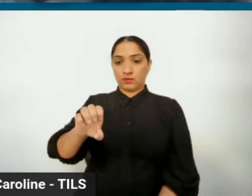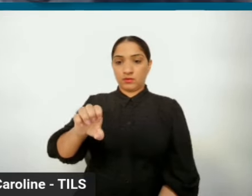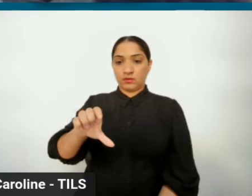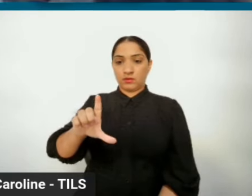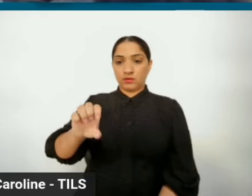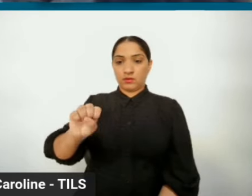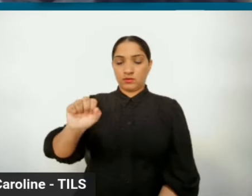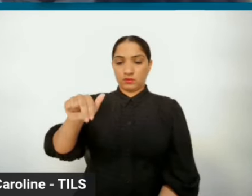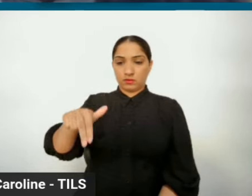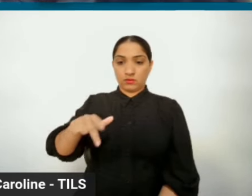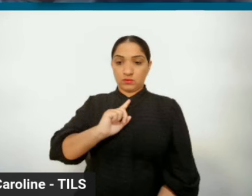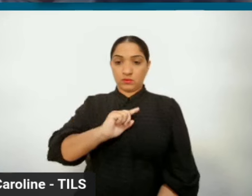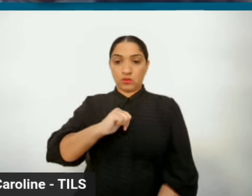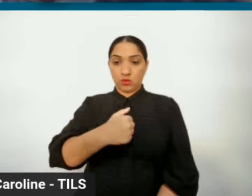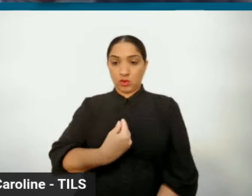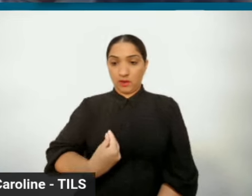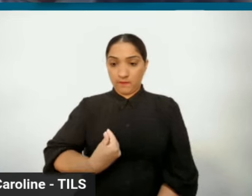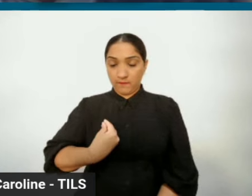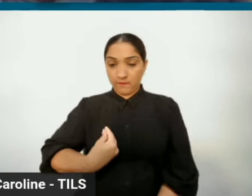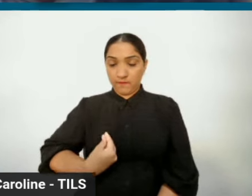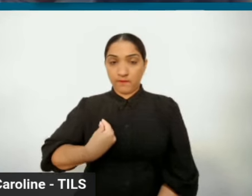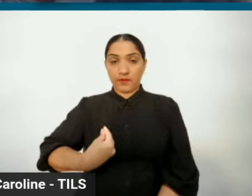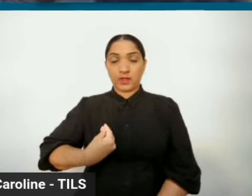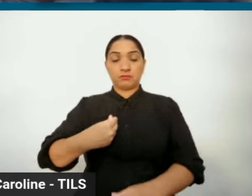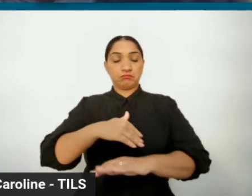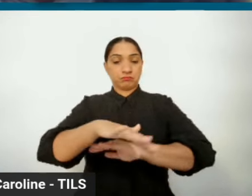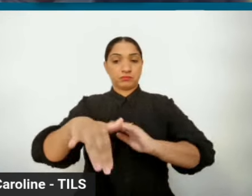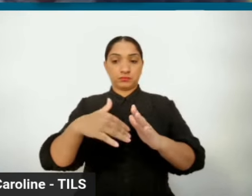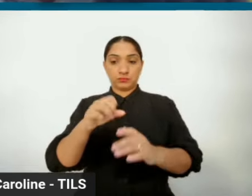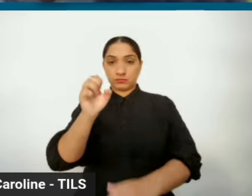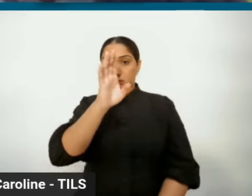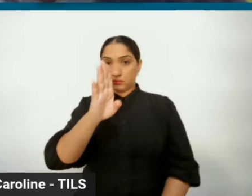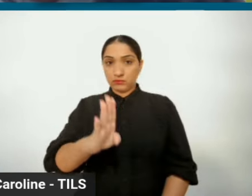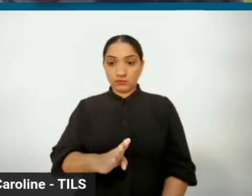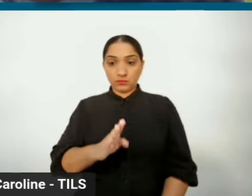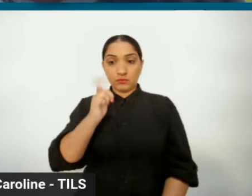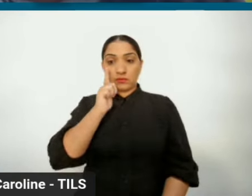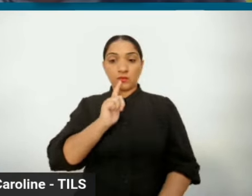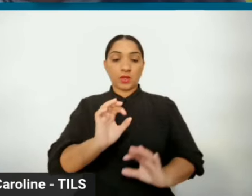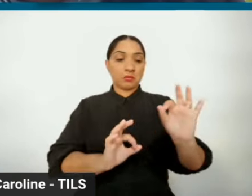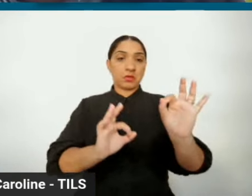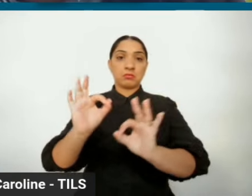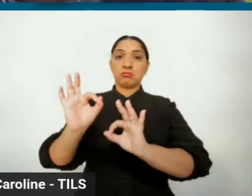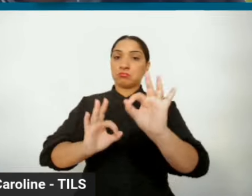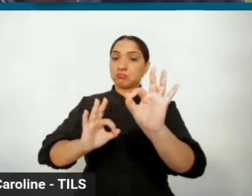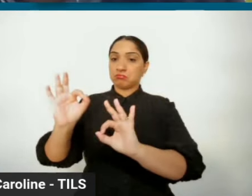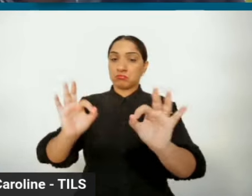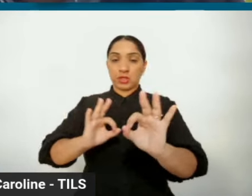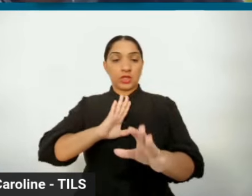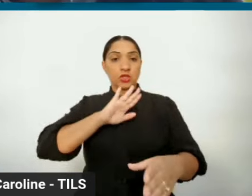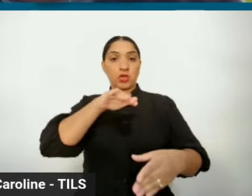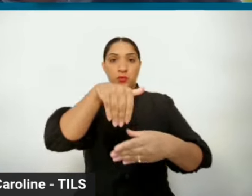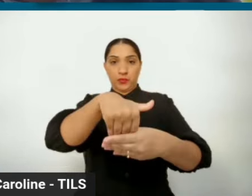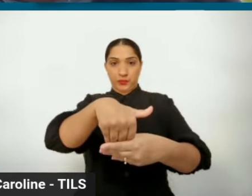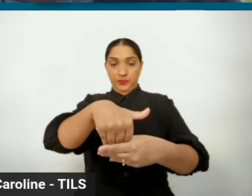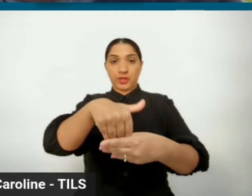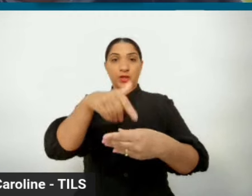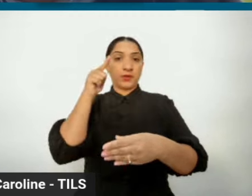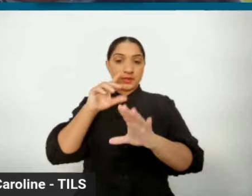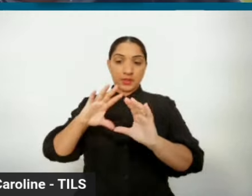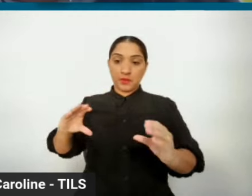o momento de definição eleitoral, né? Nós estamos vivendo aí os momentos das